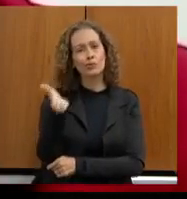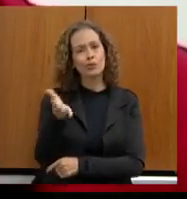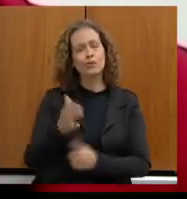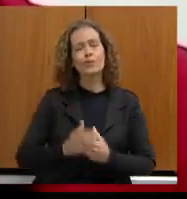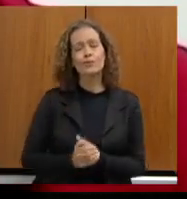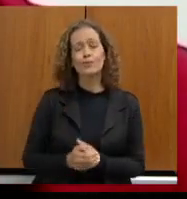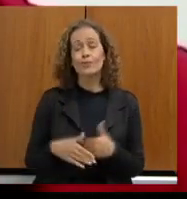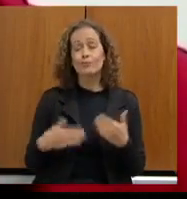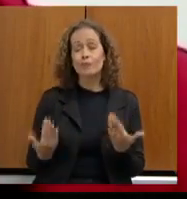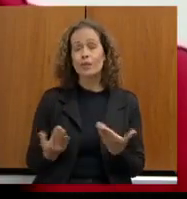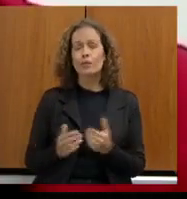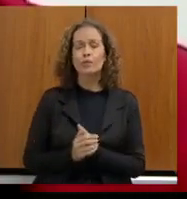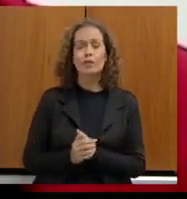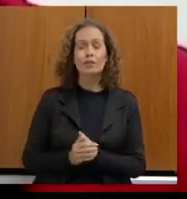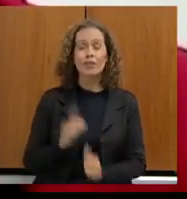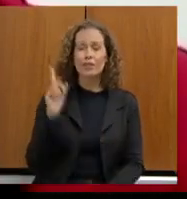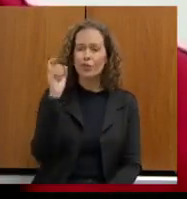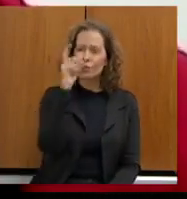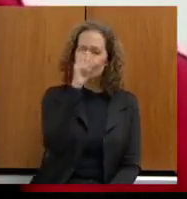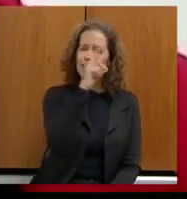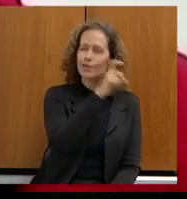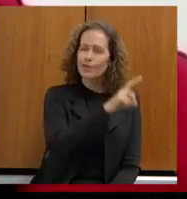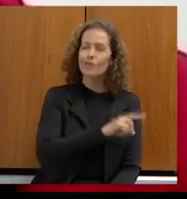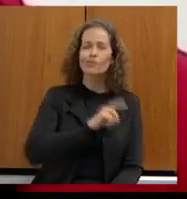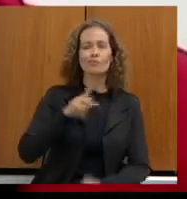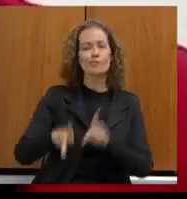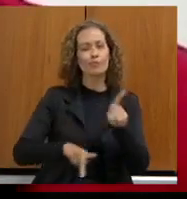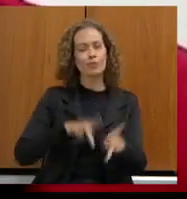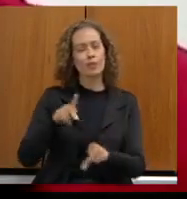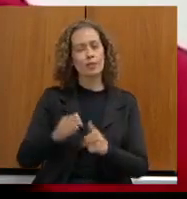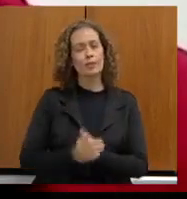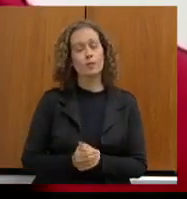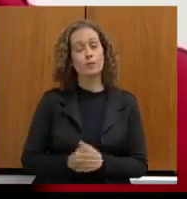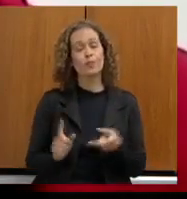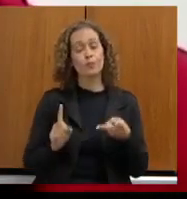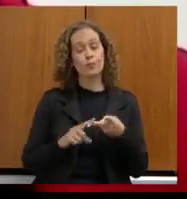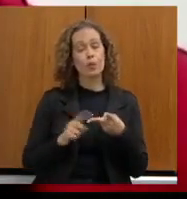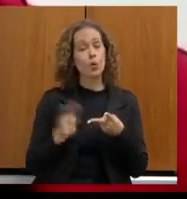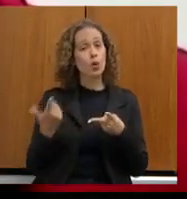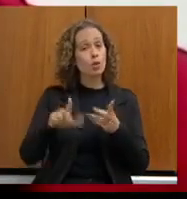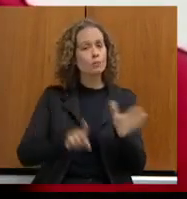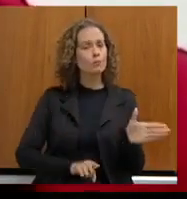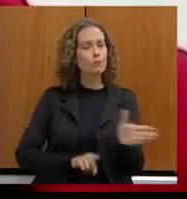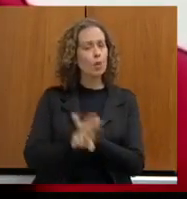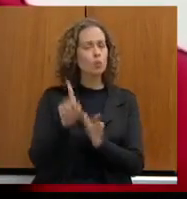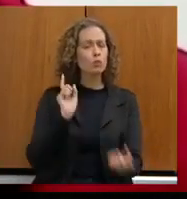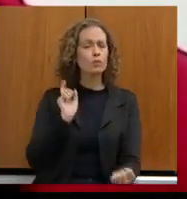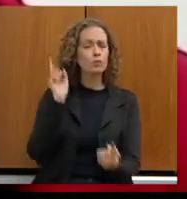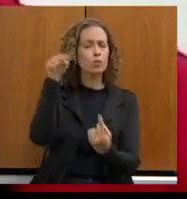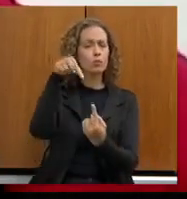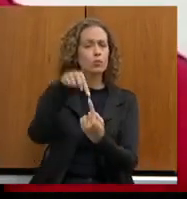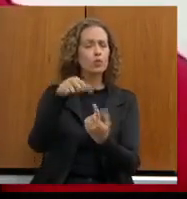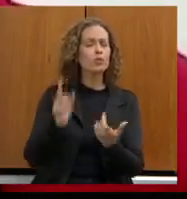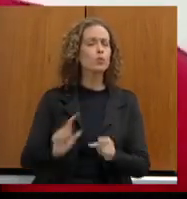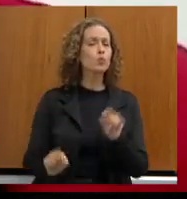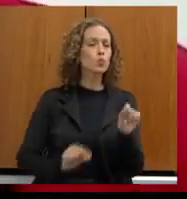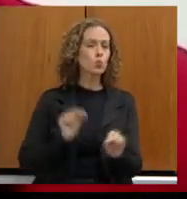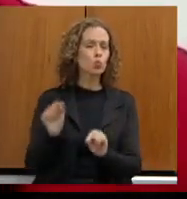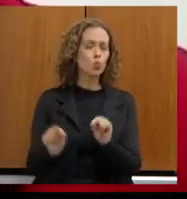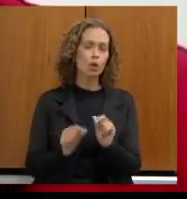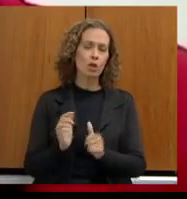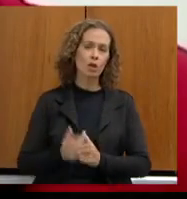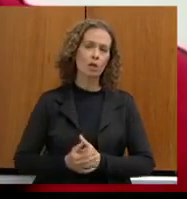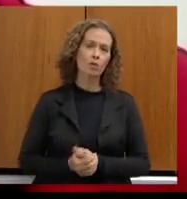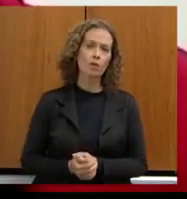transtorno muito grande para toda essa população uma outra pergunta de forma bem objetiva Doutor Joaquim é